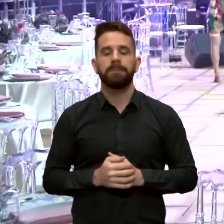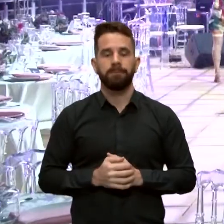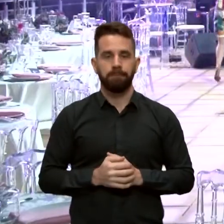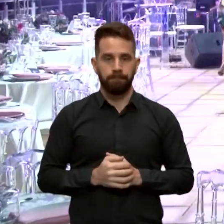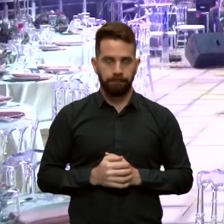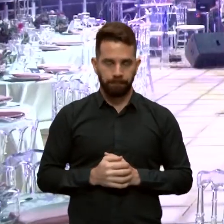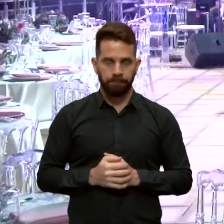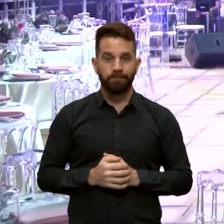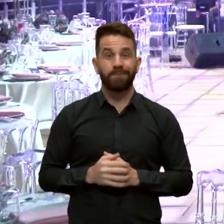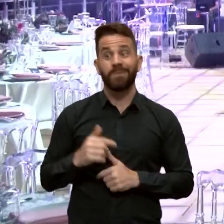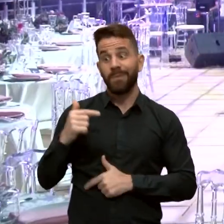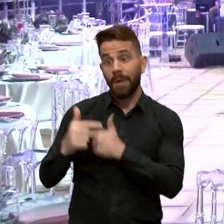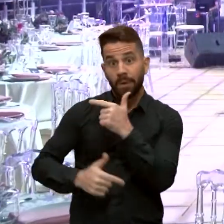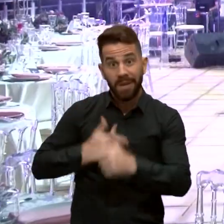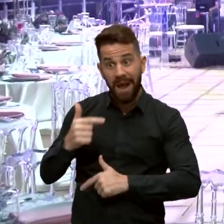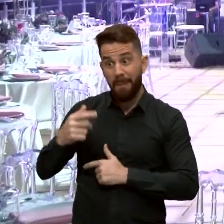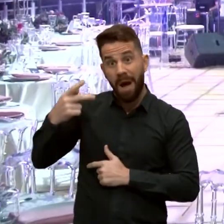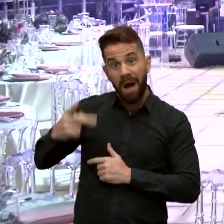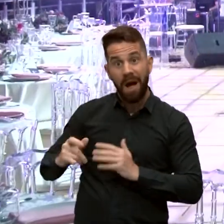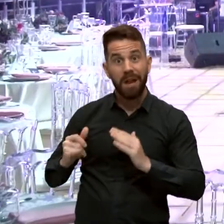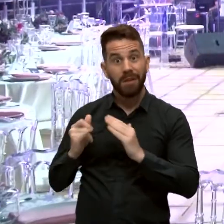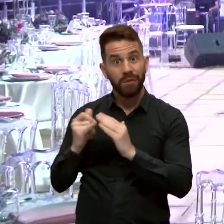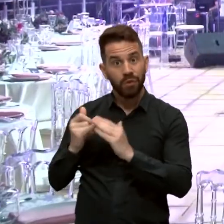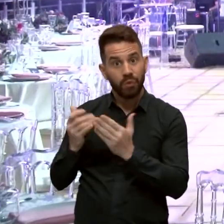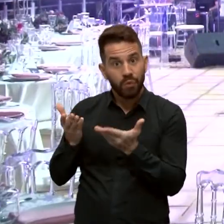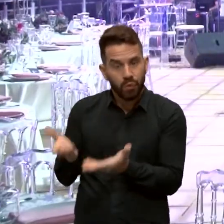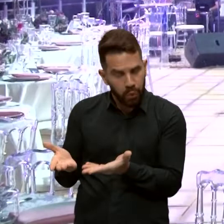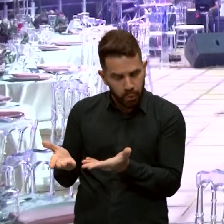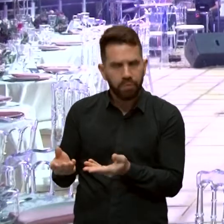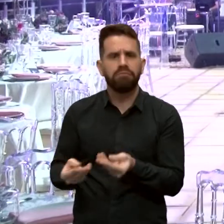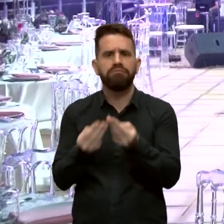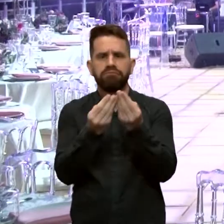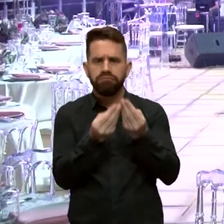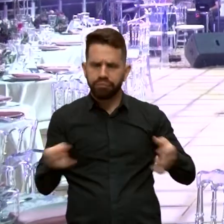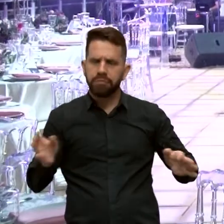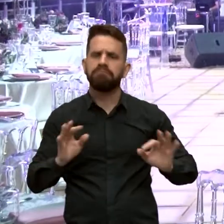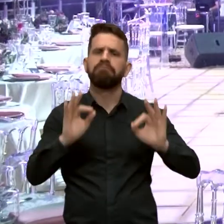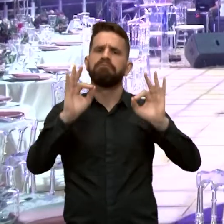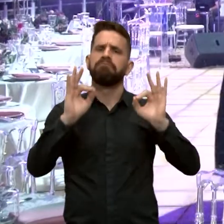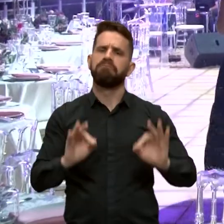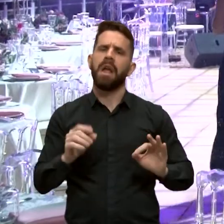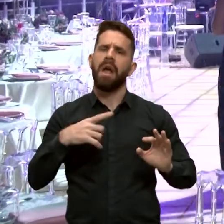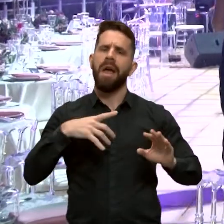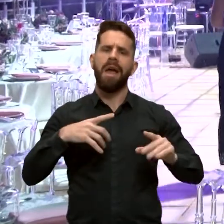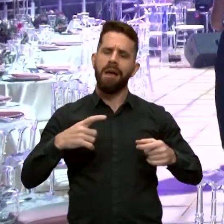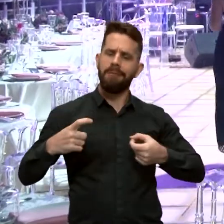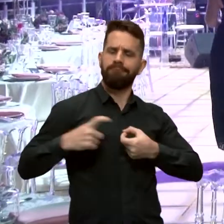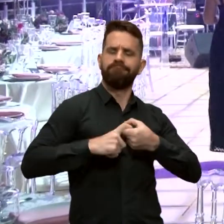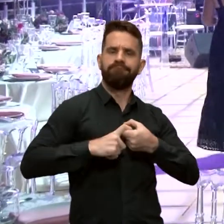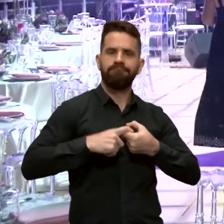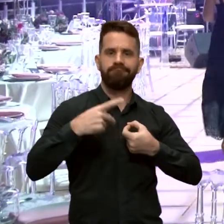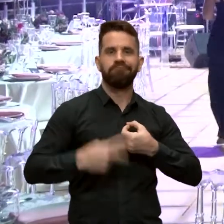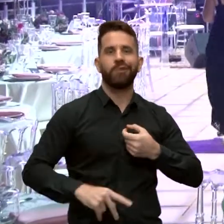trabalho que ele realizar, ele será realmente um braço da UFG